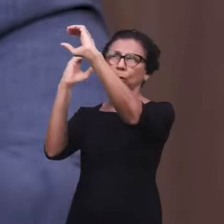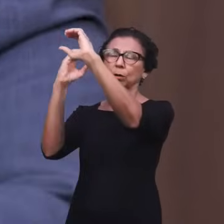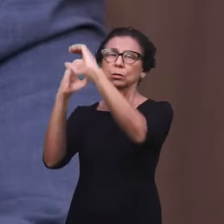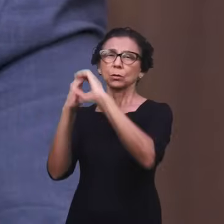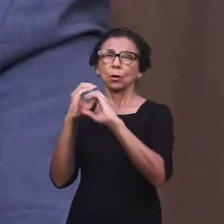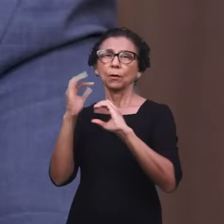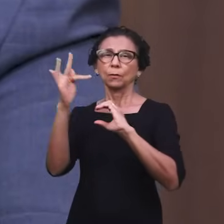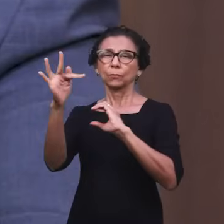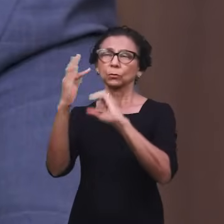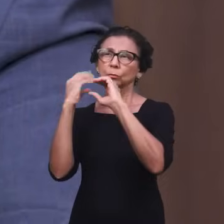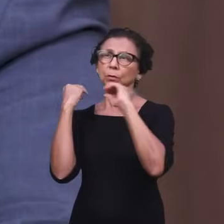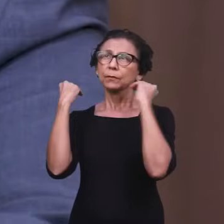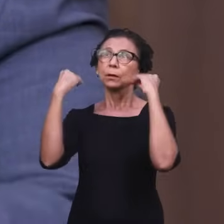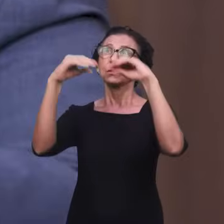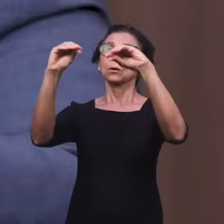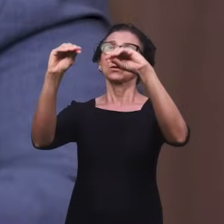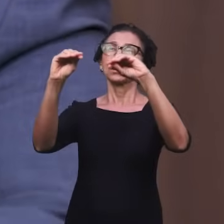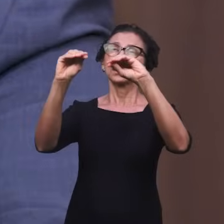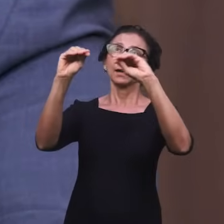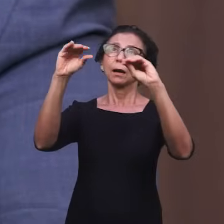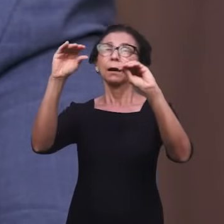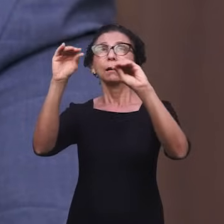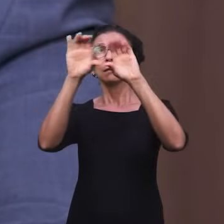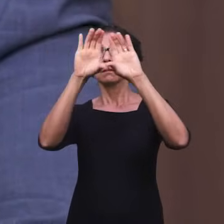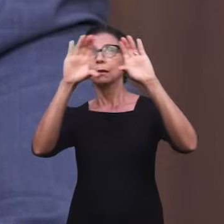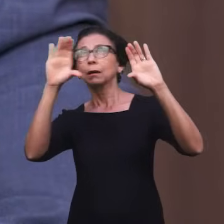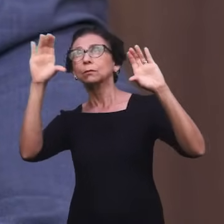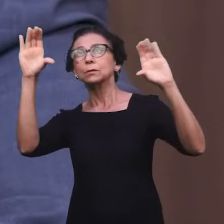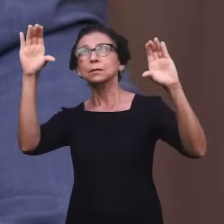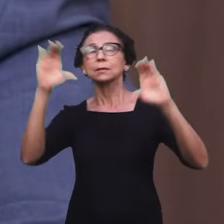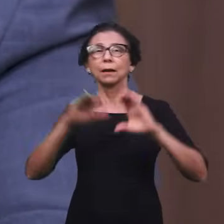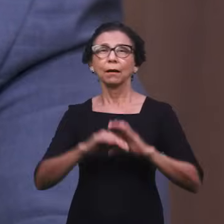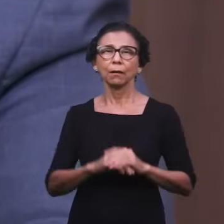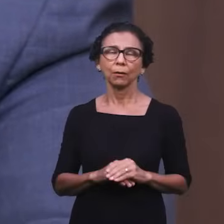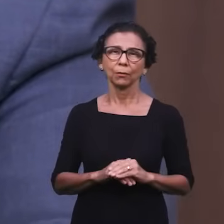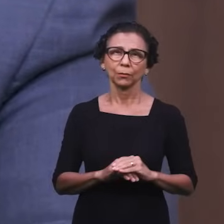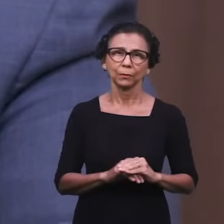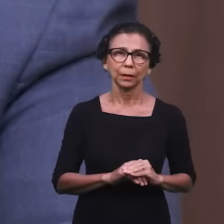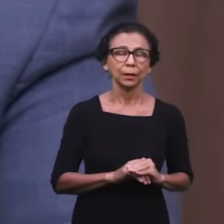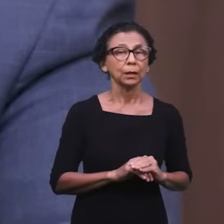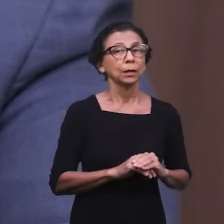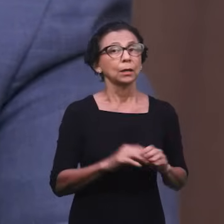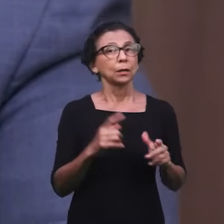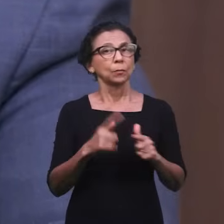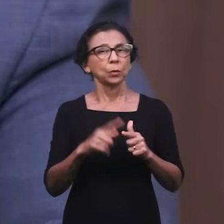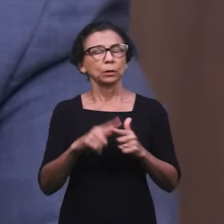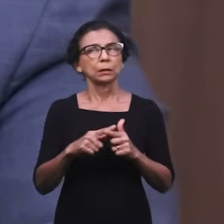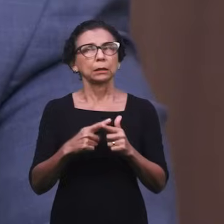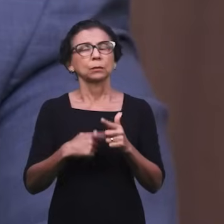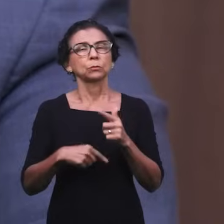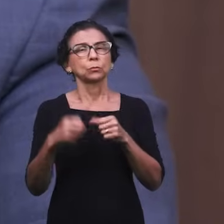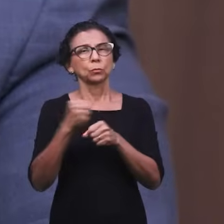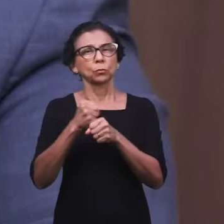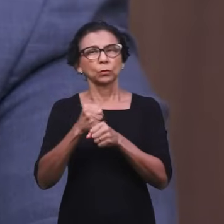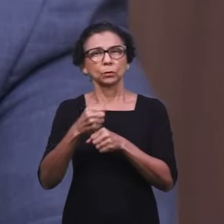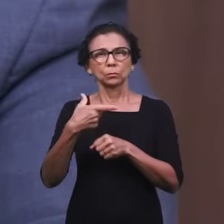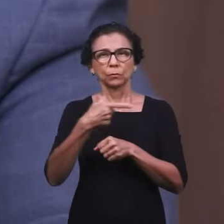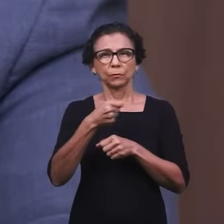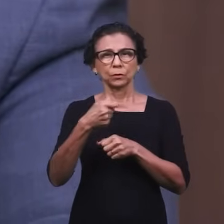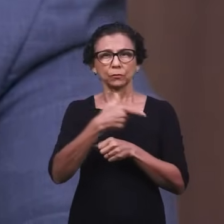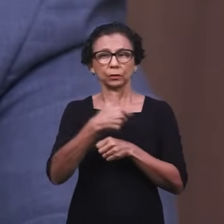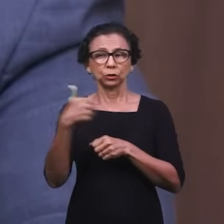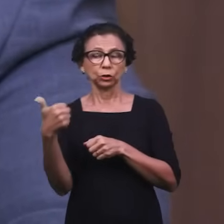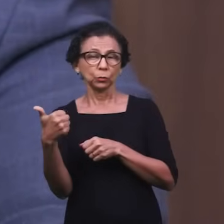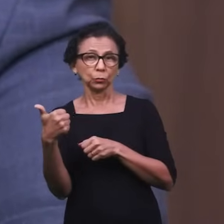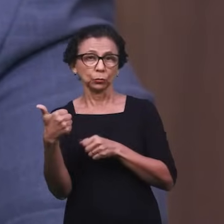ser lançado, que vai fazer isso, que vai fazer aquilo outro. Por quê? O banco de dados dele está de 2021, se eu não me engano, e